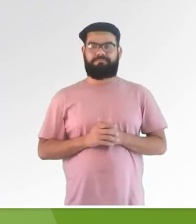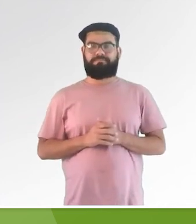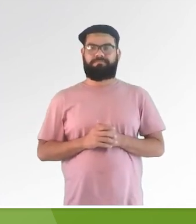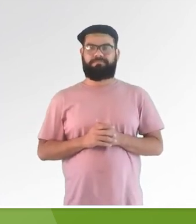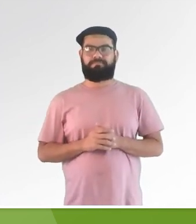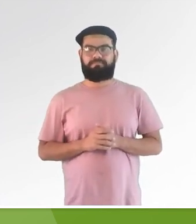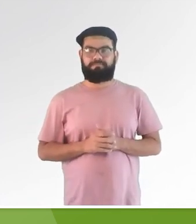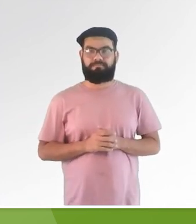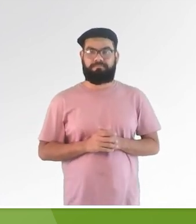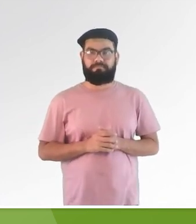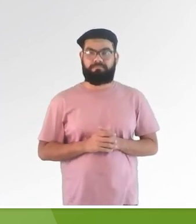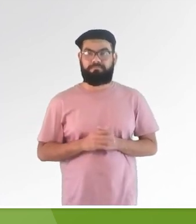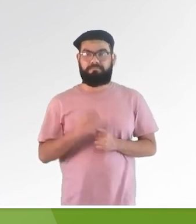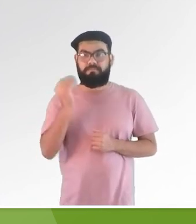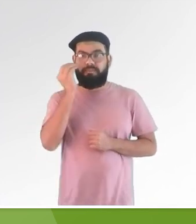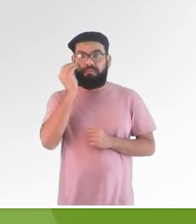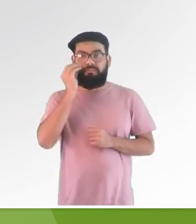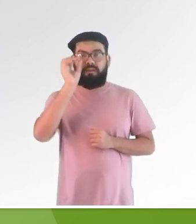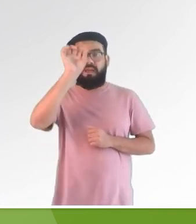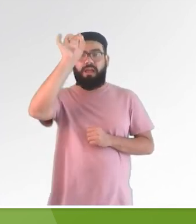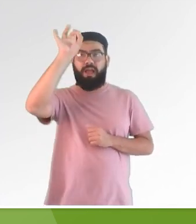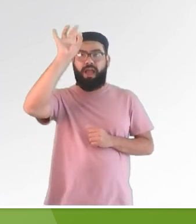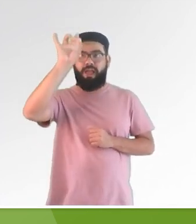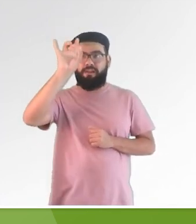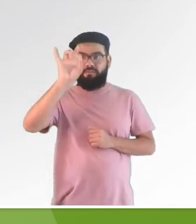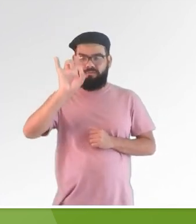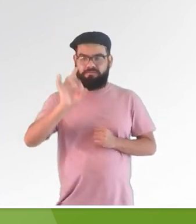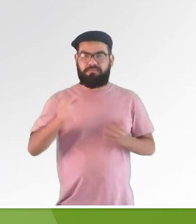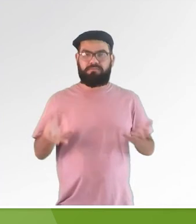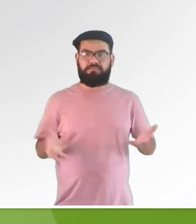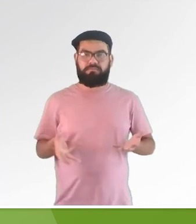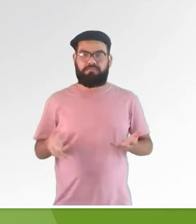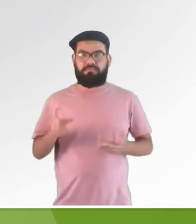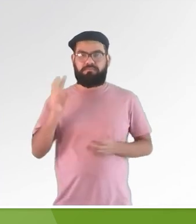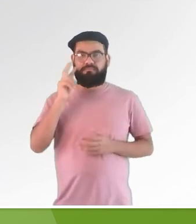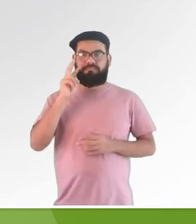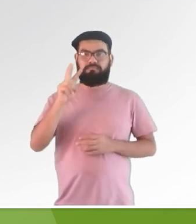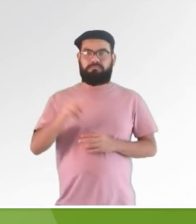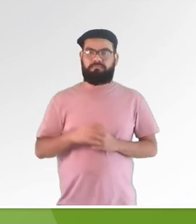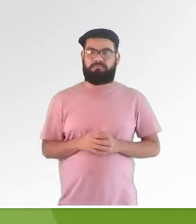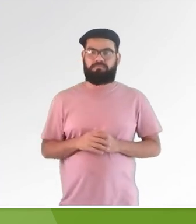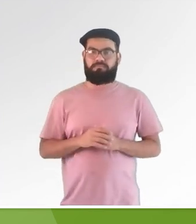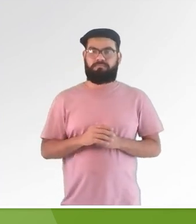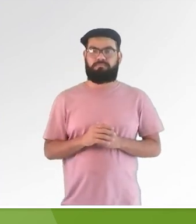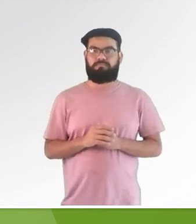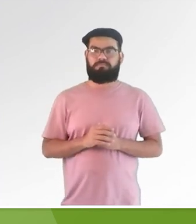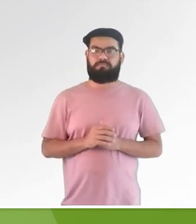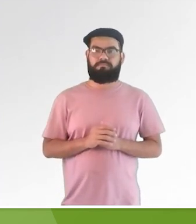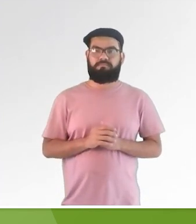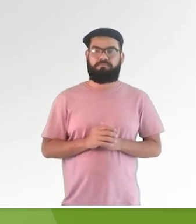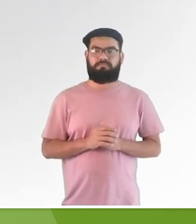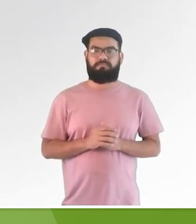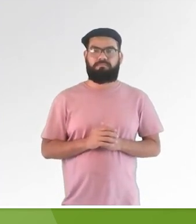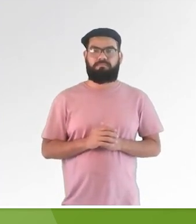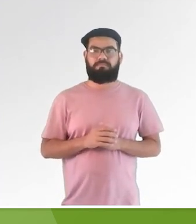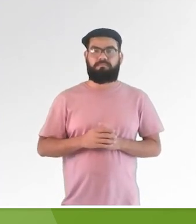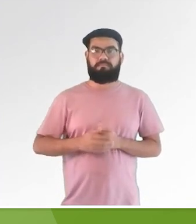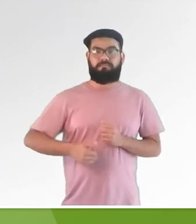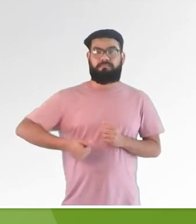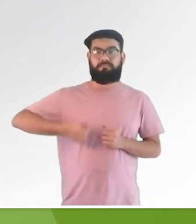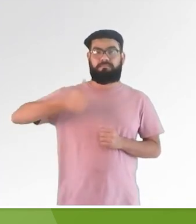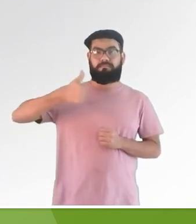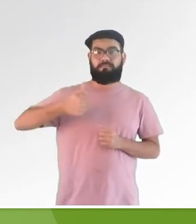ver cada um deles, pelo menos trouxe nesse momento, alguns dos que são mais utilizados. E o primeiro deles, olha só, é